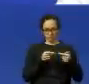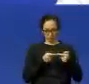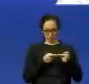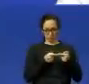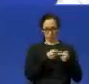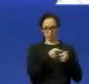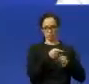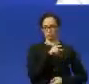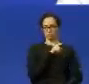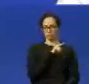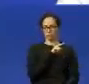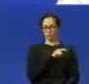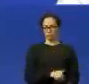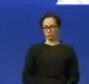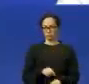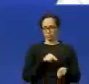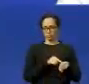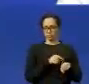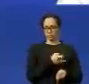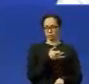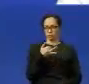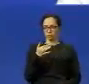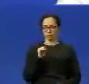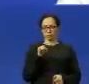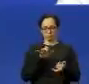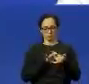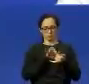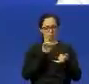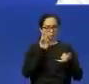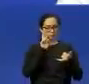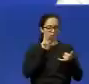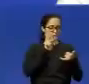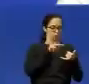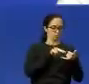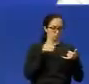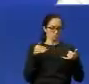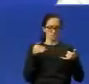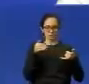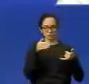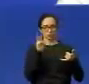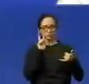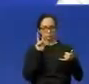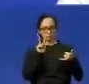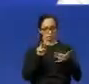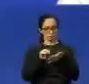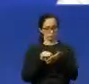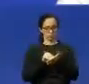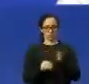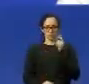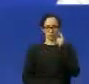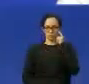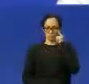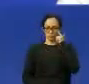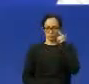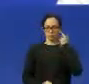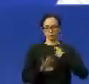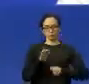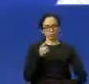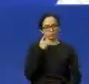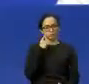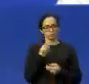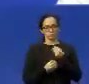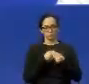distância proporcional ao tempo gasto para olhar para o celular durante a digitação da mensagem. Ele fala uma situação entre